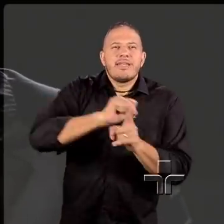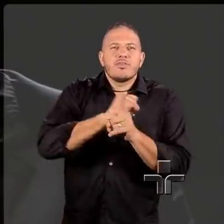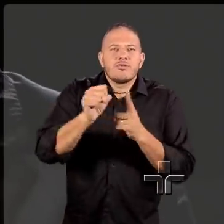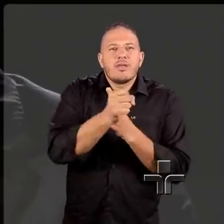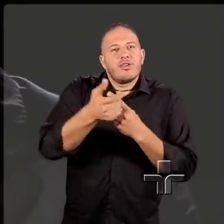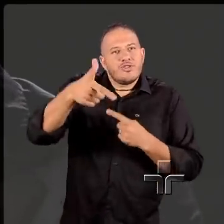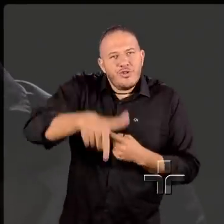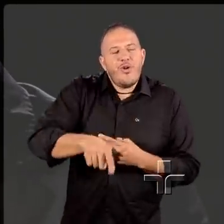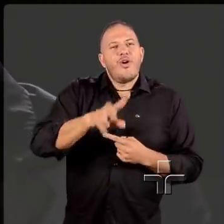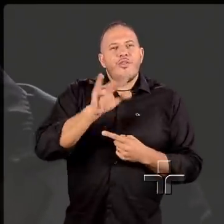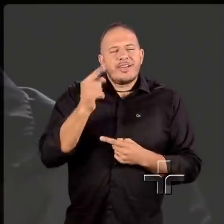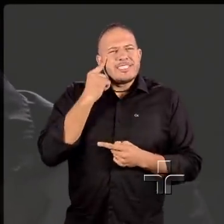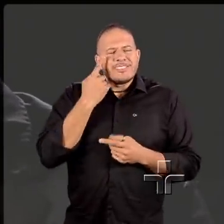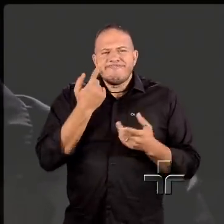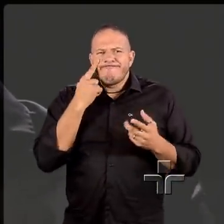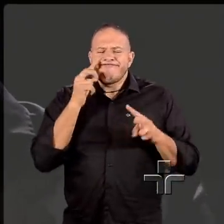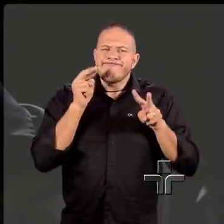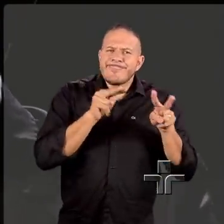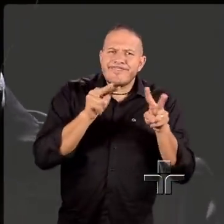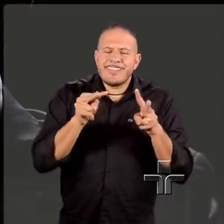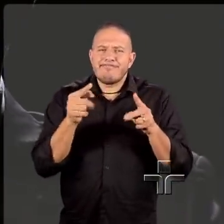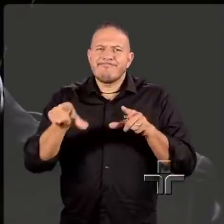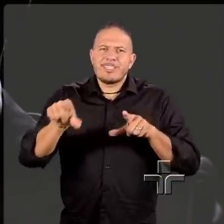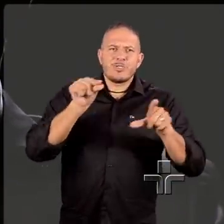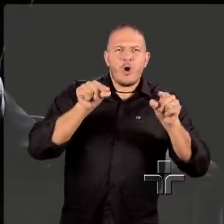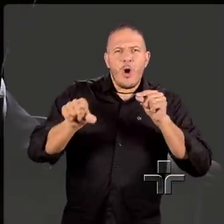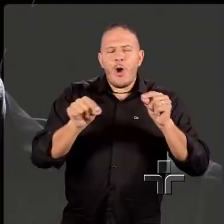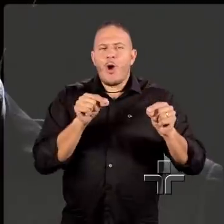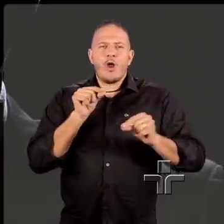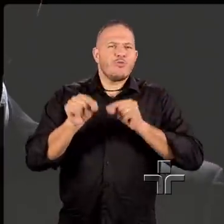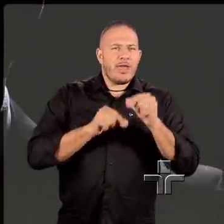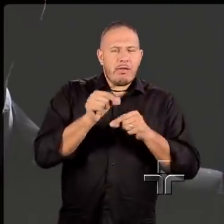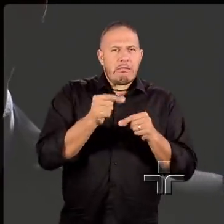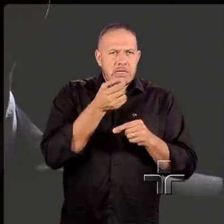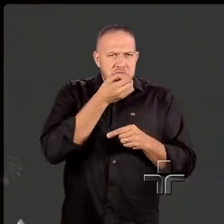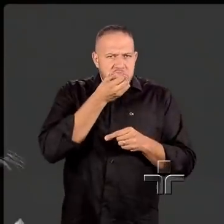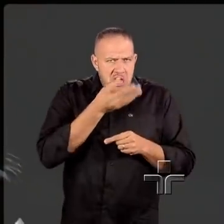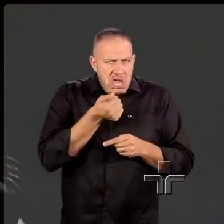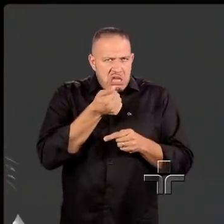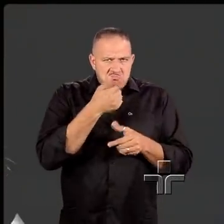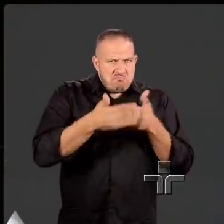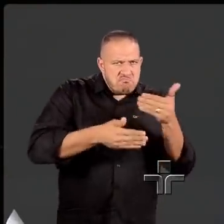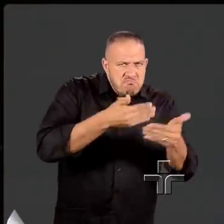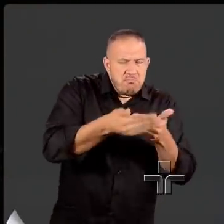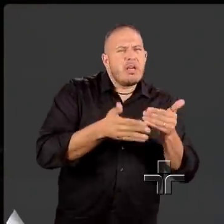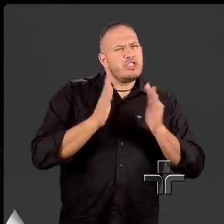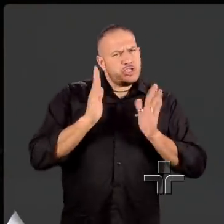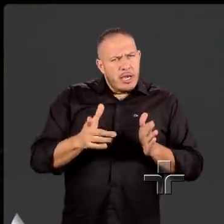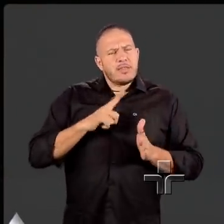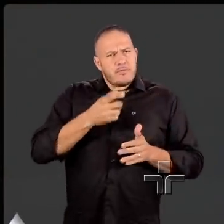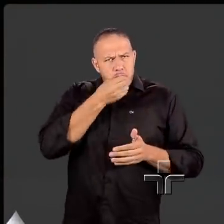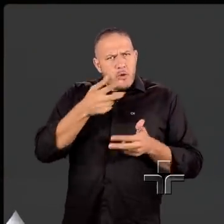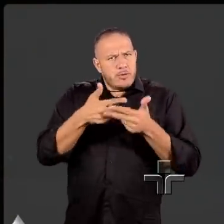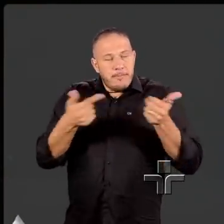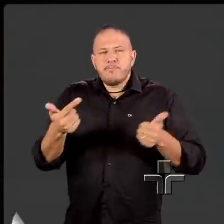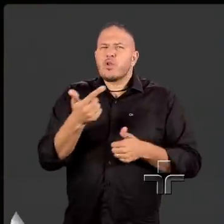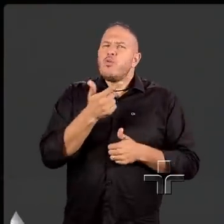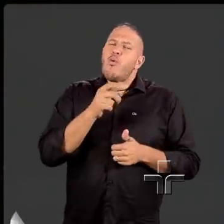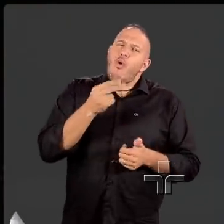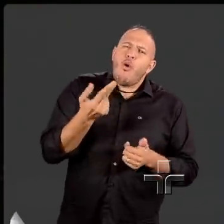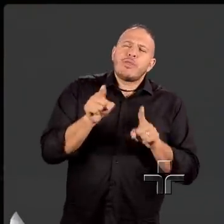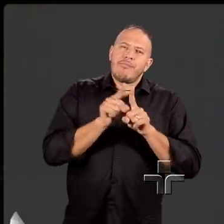vai ter que se debruçar para fazer a escolha daquilo que está funcionando minimamente, que já fez boas entregas, ou